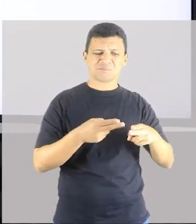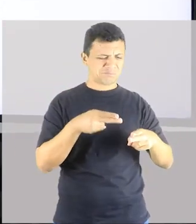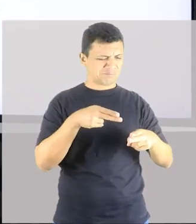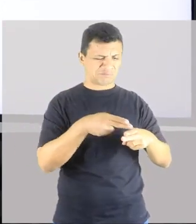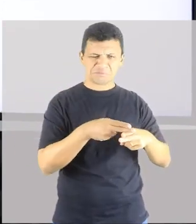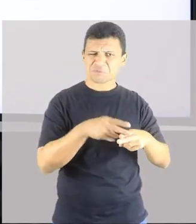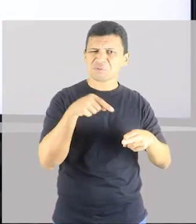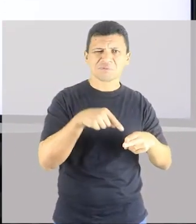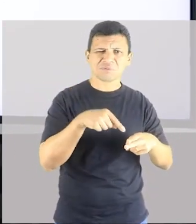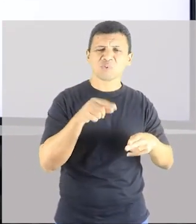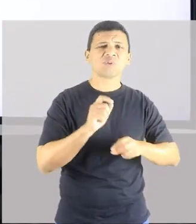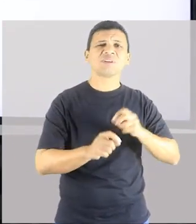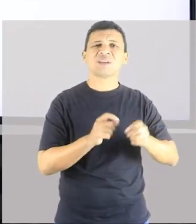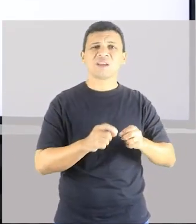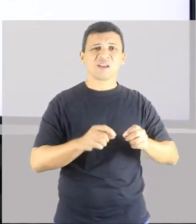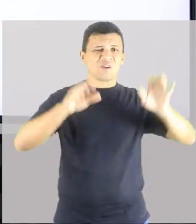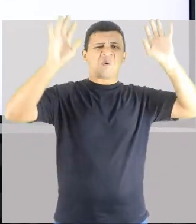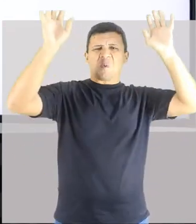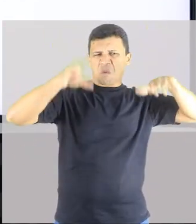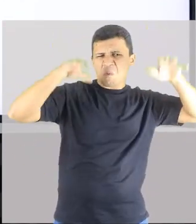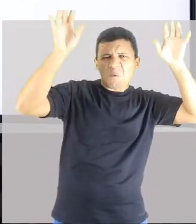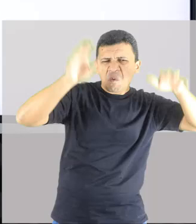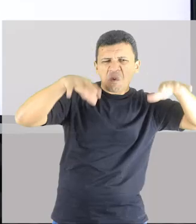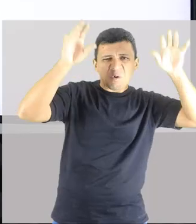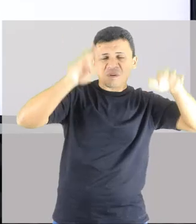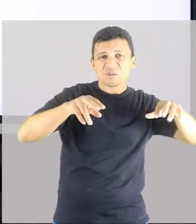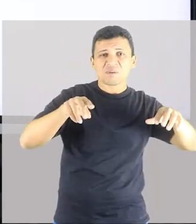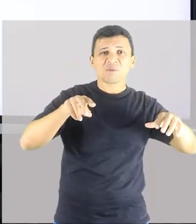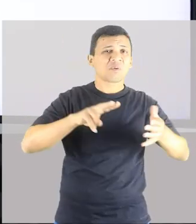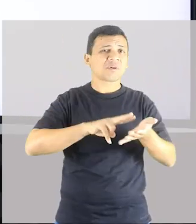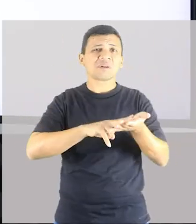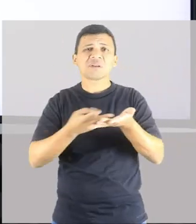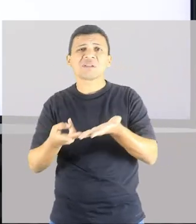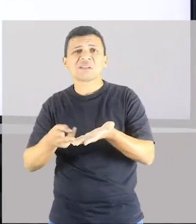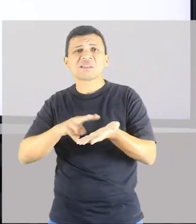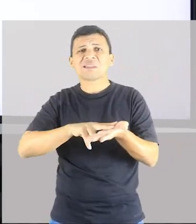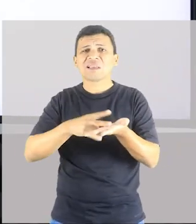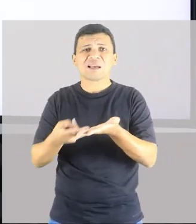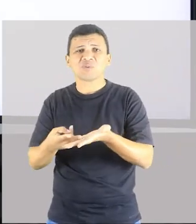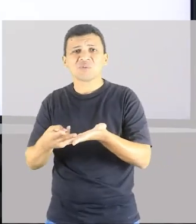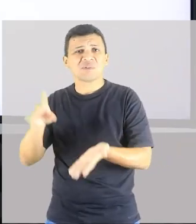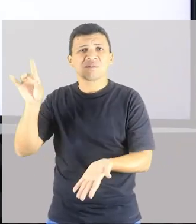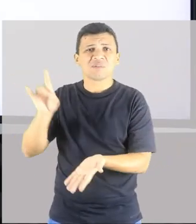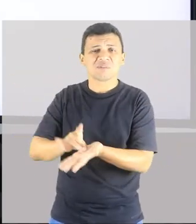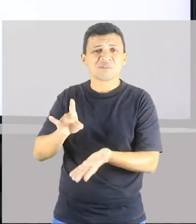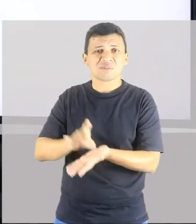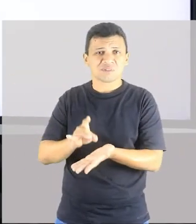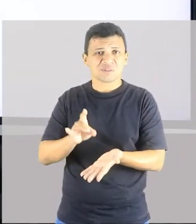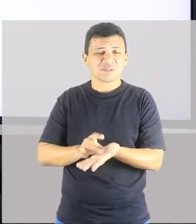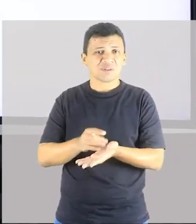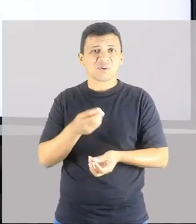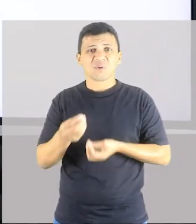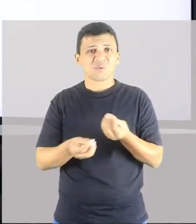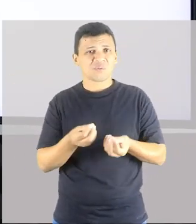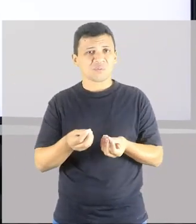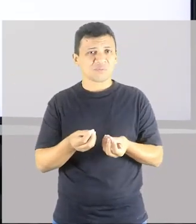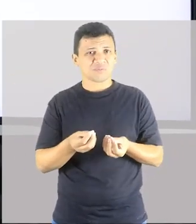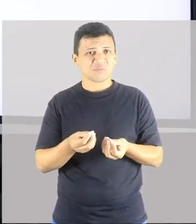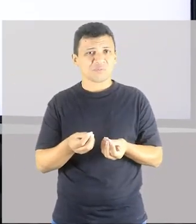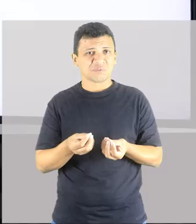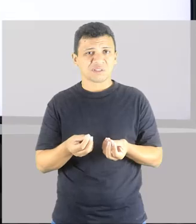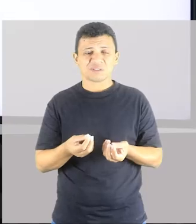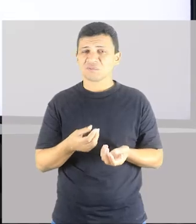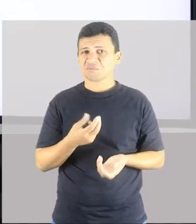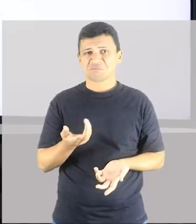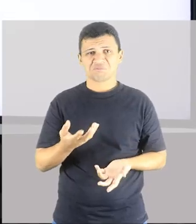forte que se usa. Mas você não vai traduzir isso ao pé da letra. It's raining Swiss knife. Porque isso não vai